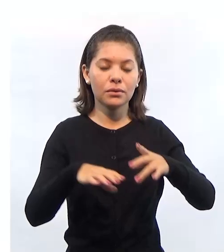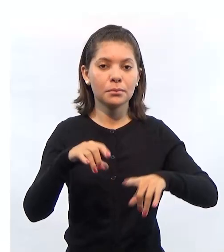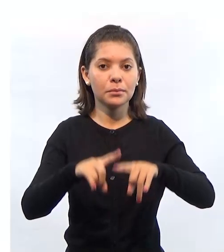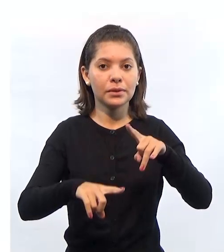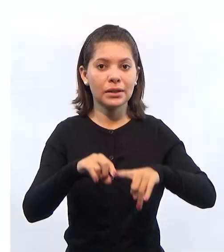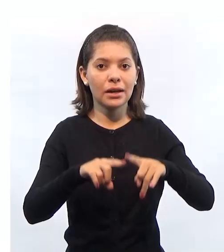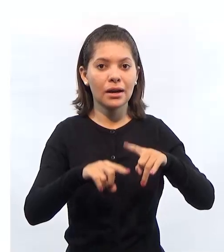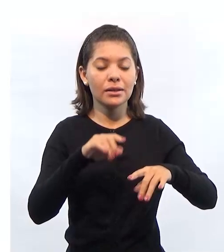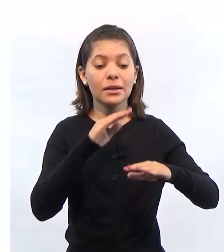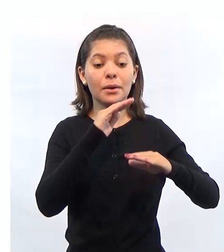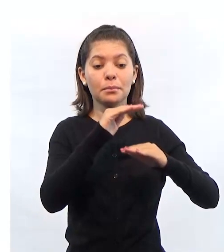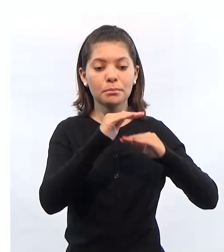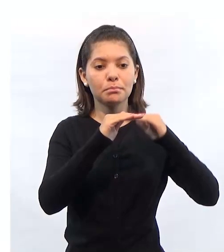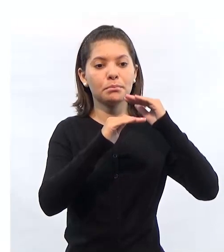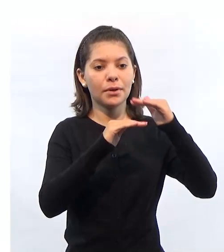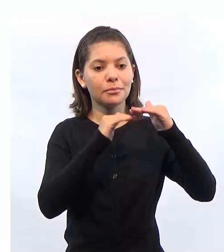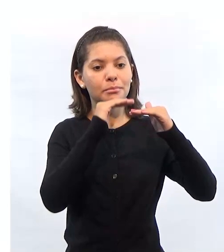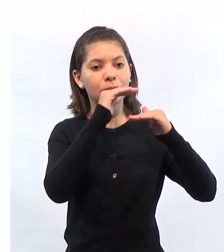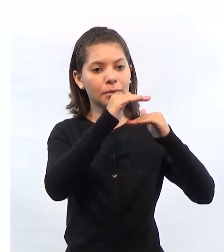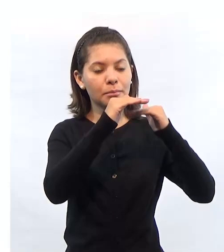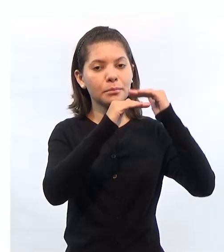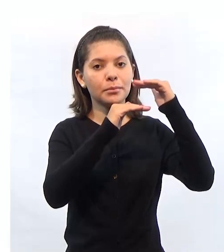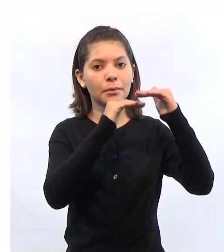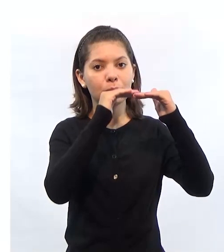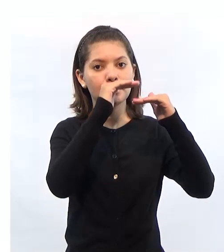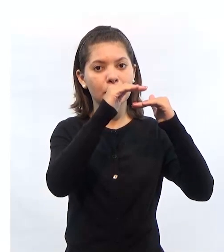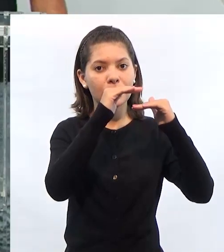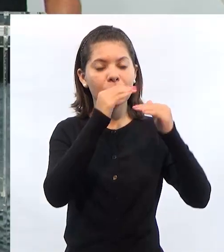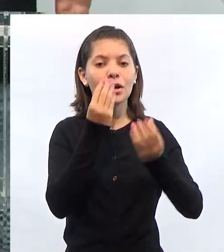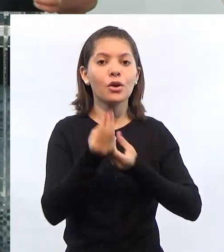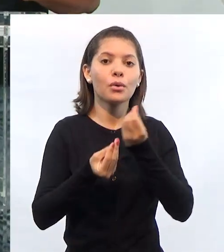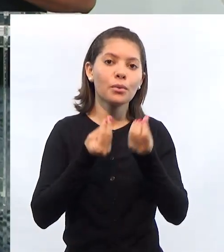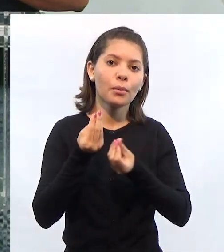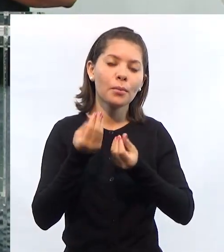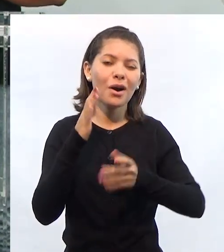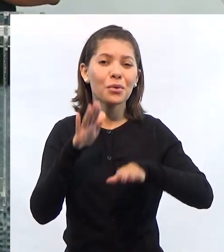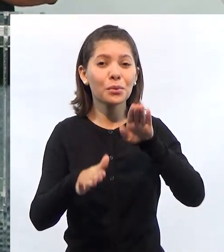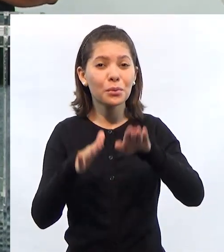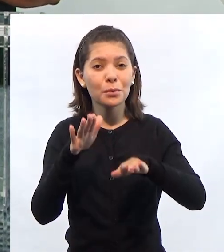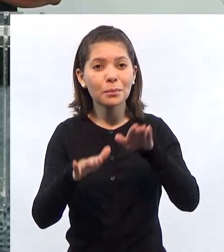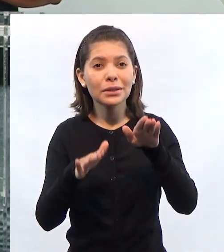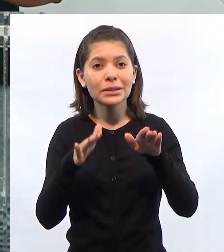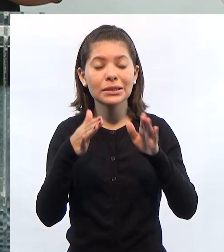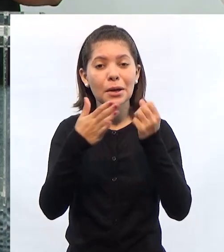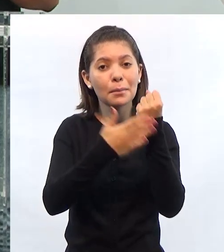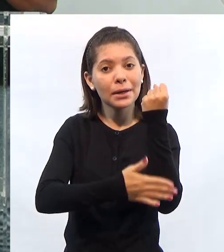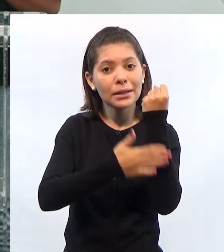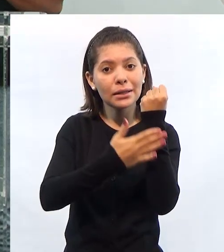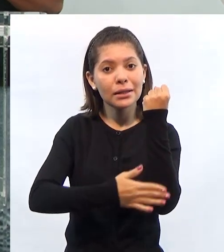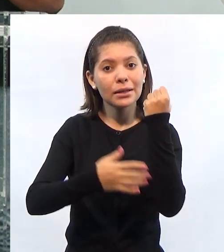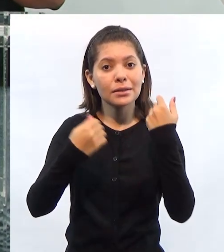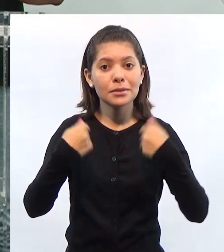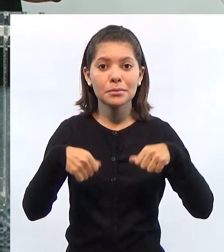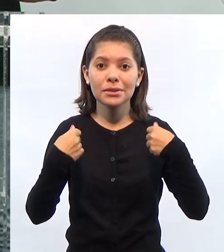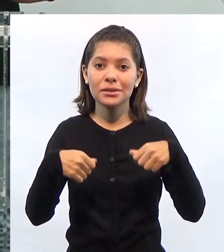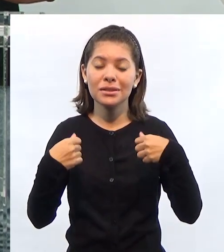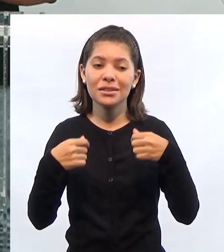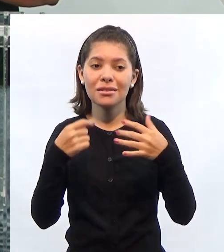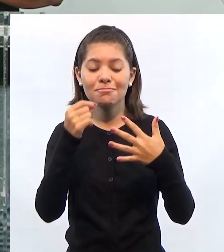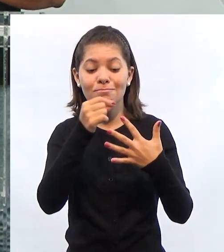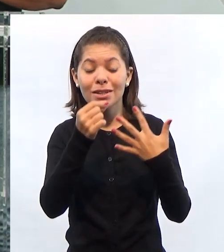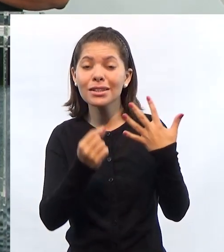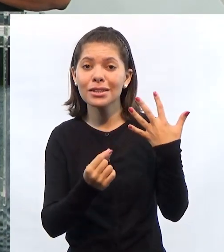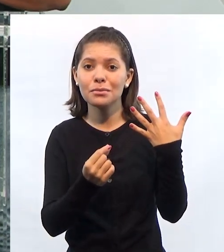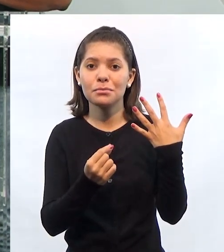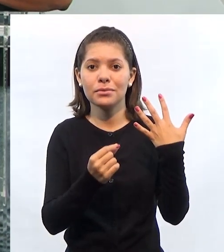de material em processamento. Ocorre que algumas madeiras, além de serradas, elas precisam passar por algumas